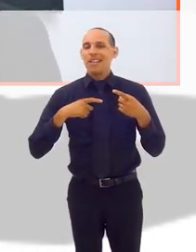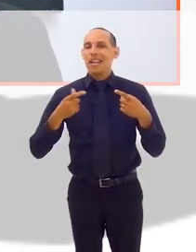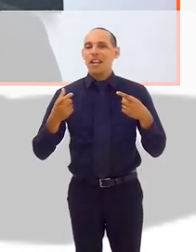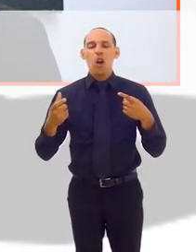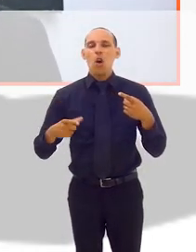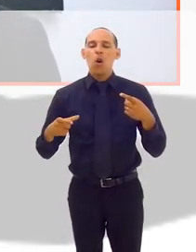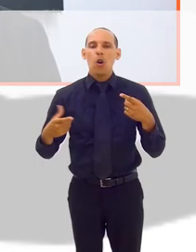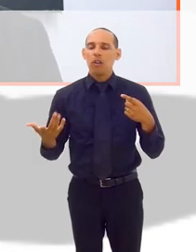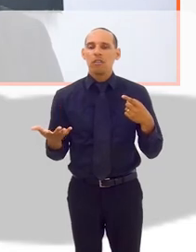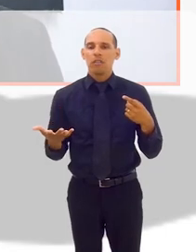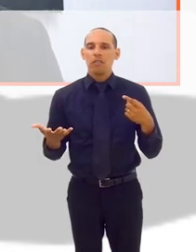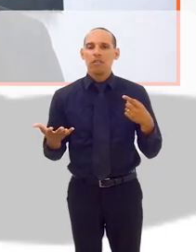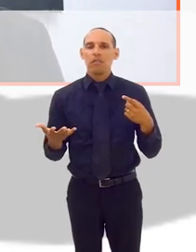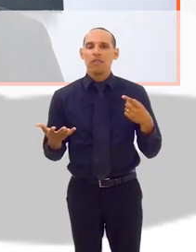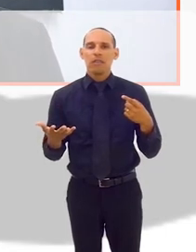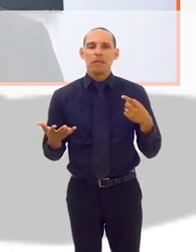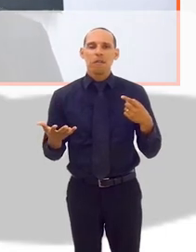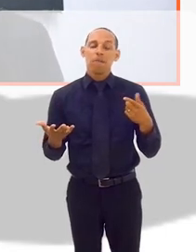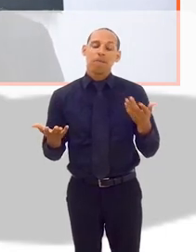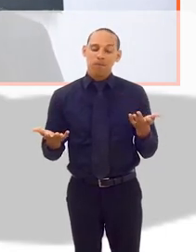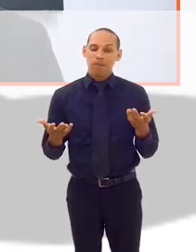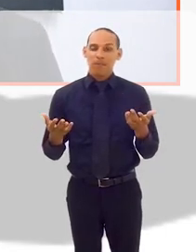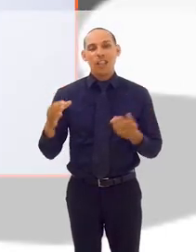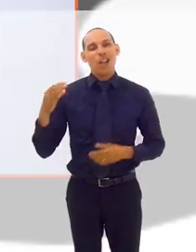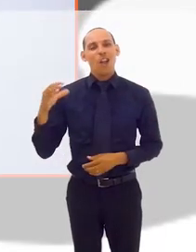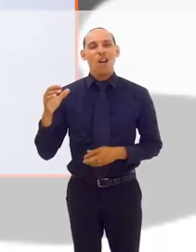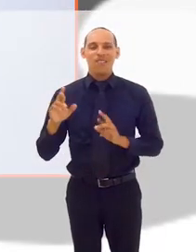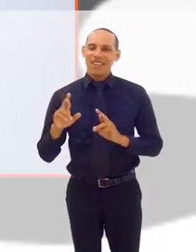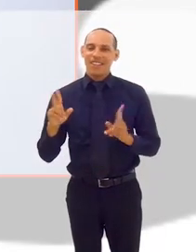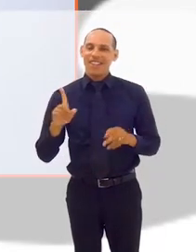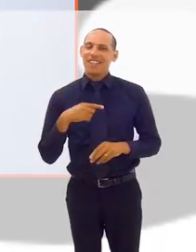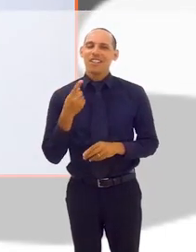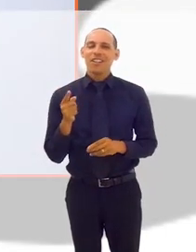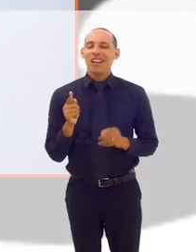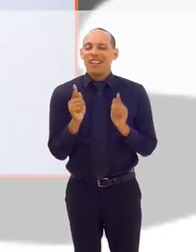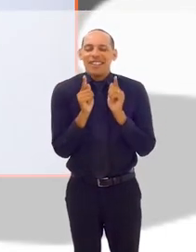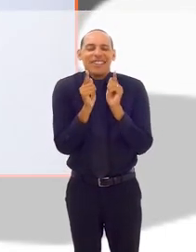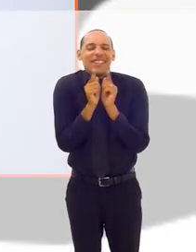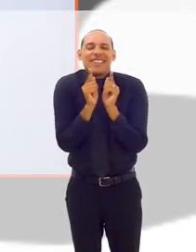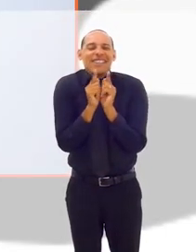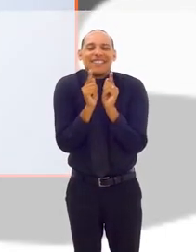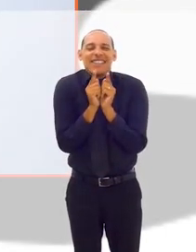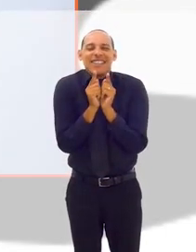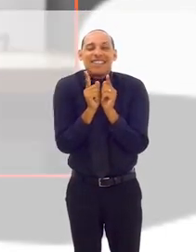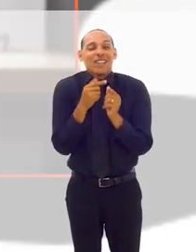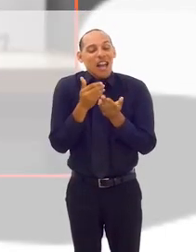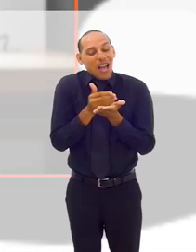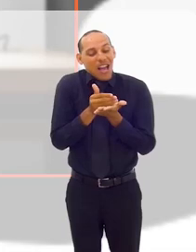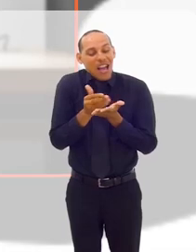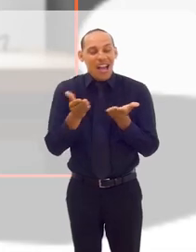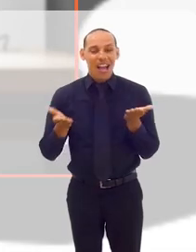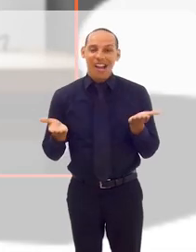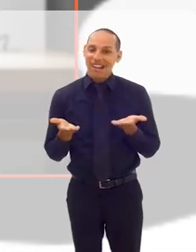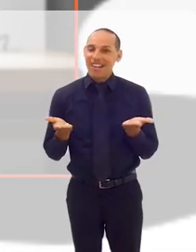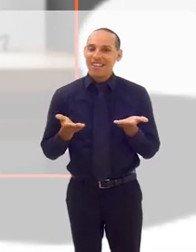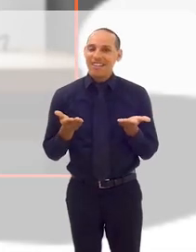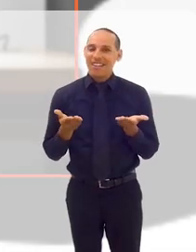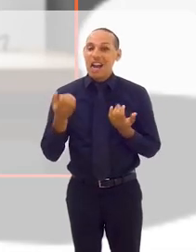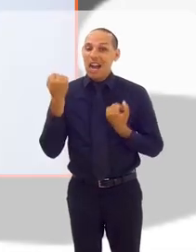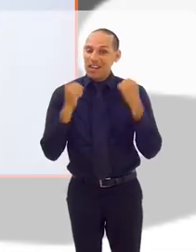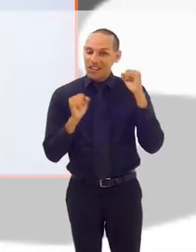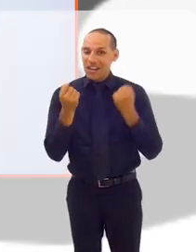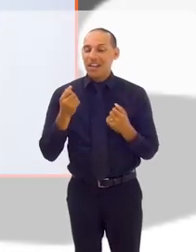obter é onde? Olha, diferentemente da Coca-Cola, a gente é muito pequenininho. A gente está começando agora com a